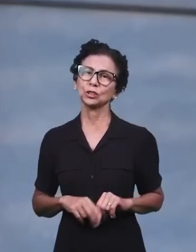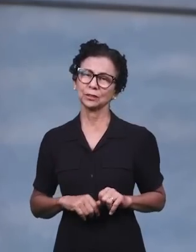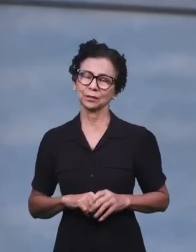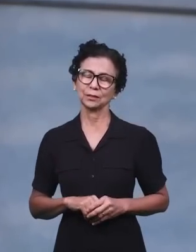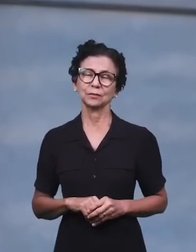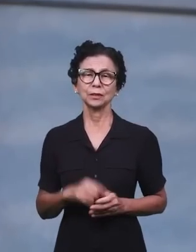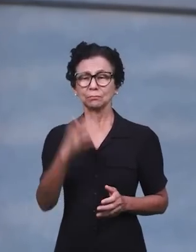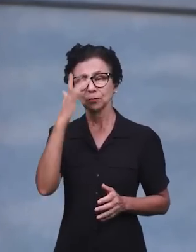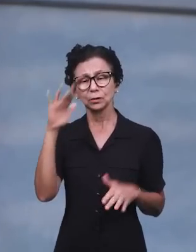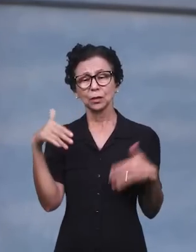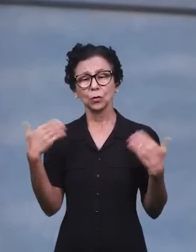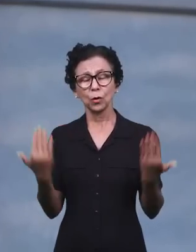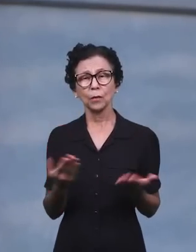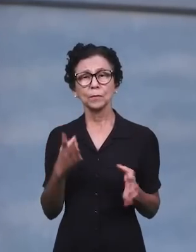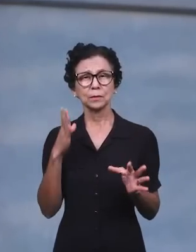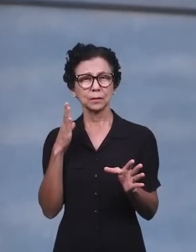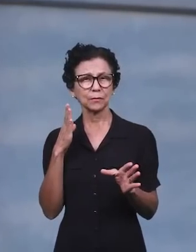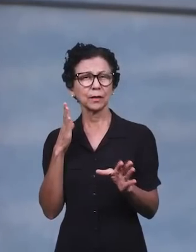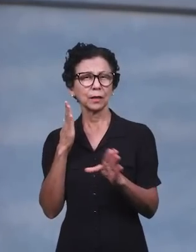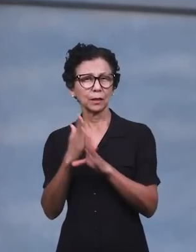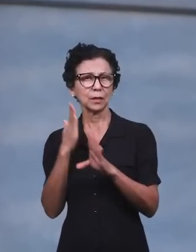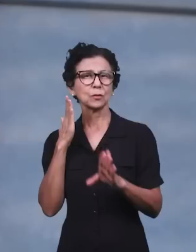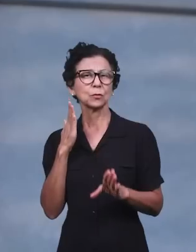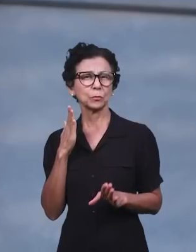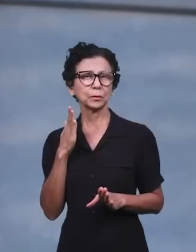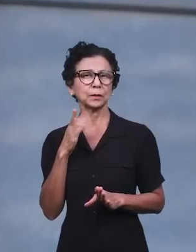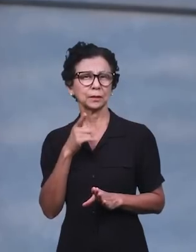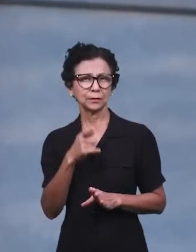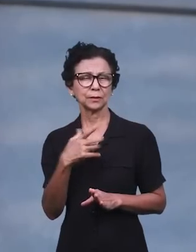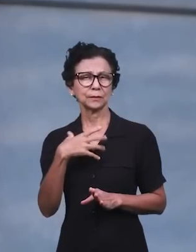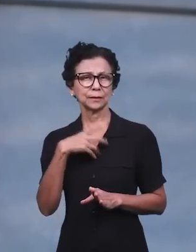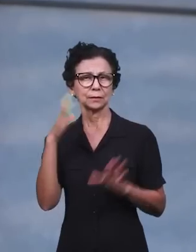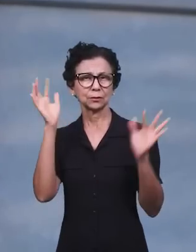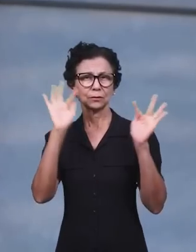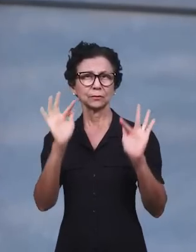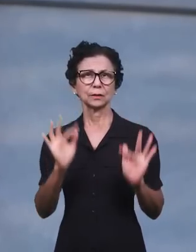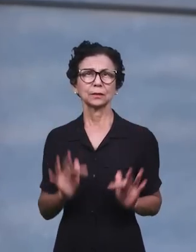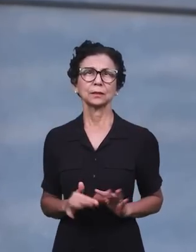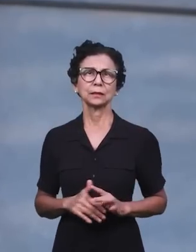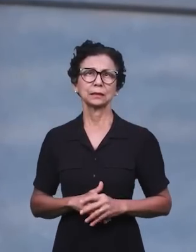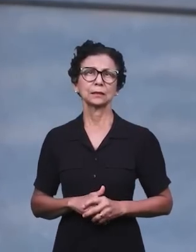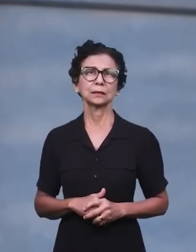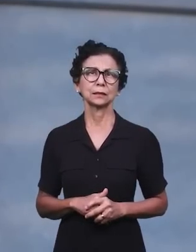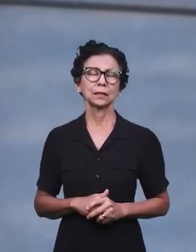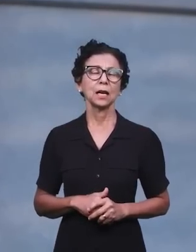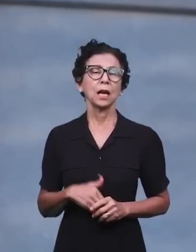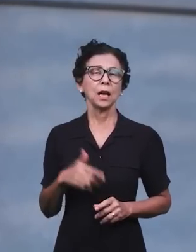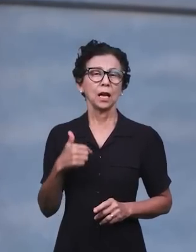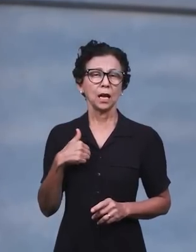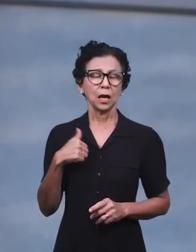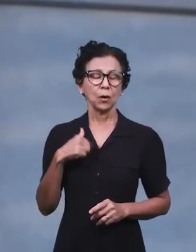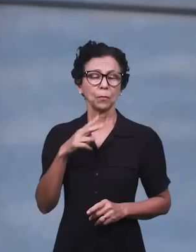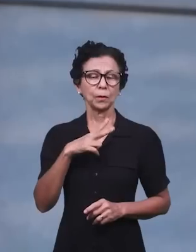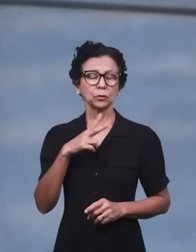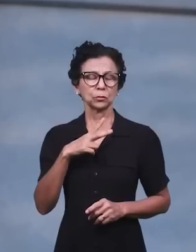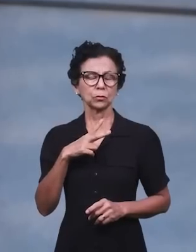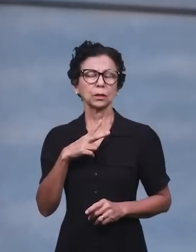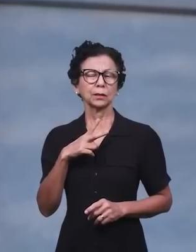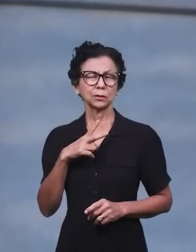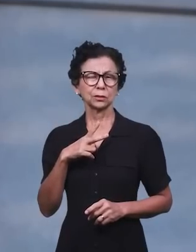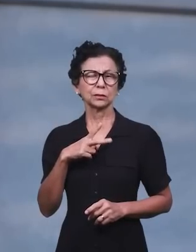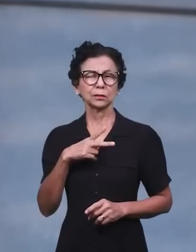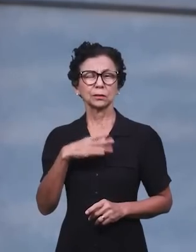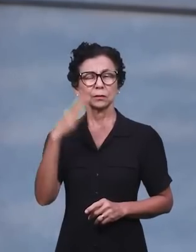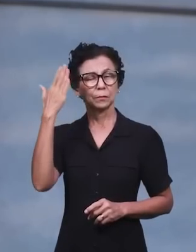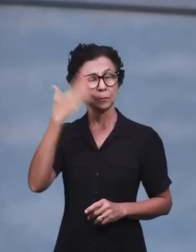descobrir, você vai ficar feliz. Eu já passei por algumas calamidades, não nesse nível aí, mas eu entendi por que aconteceram aquilo e qual o